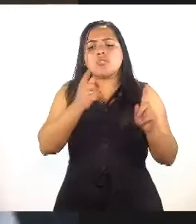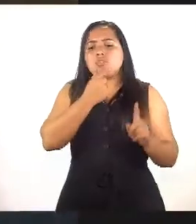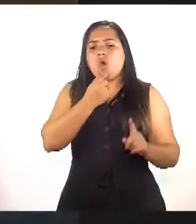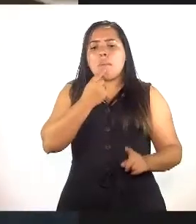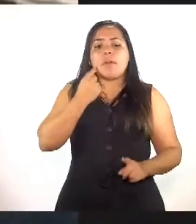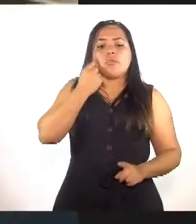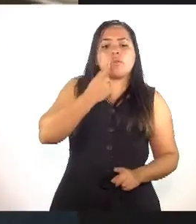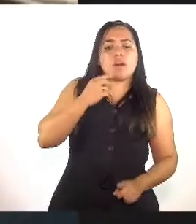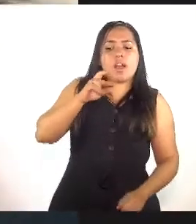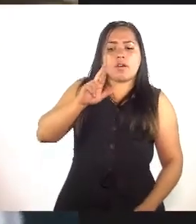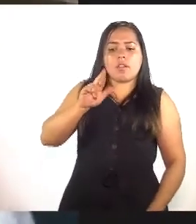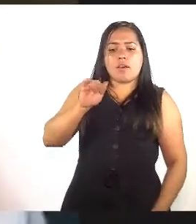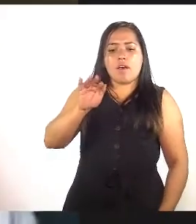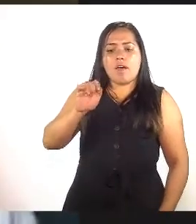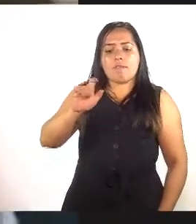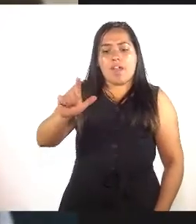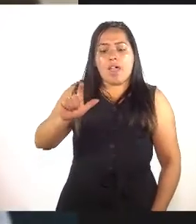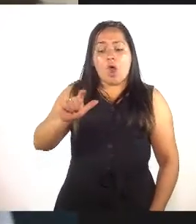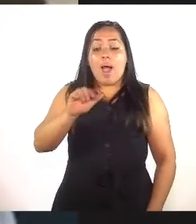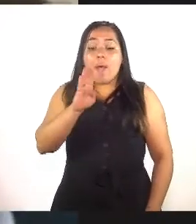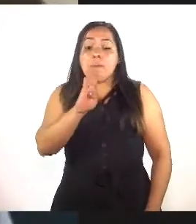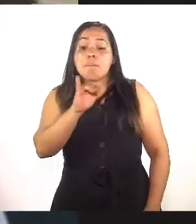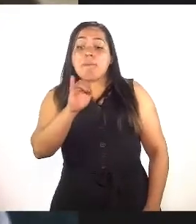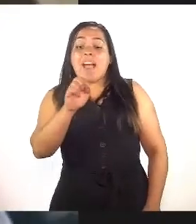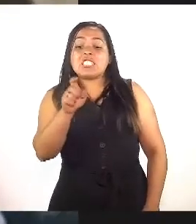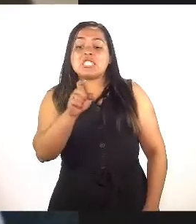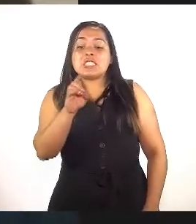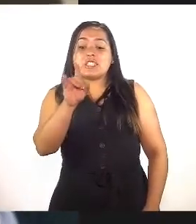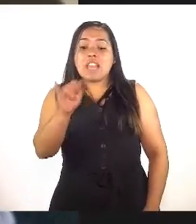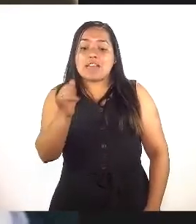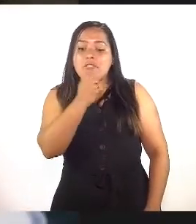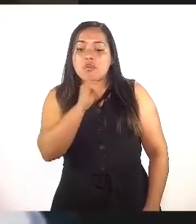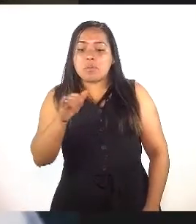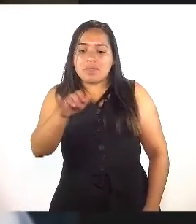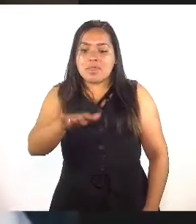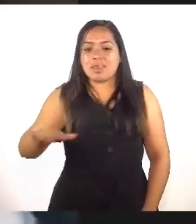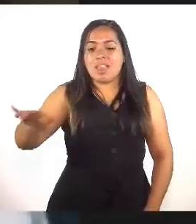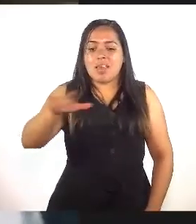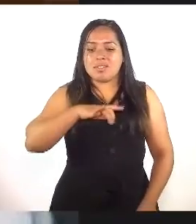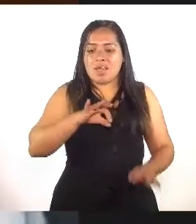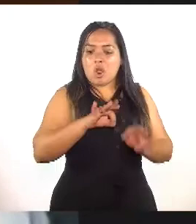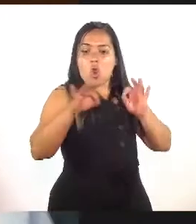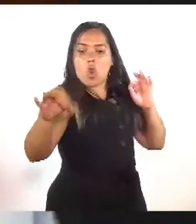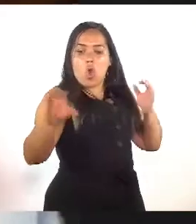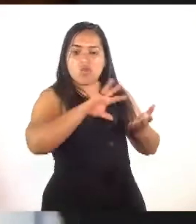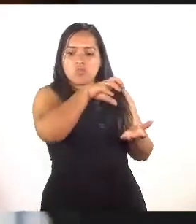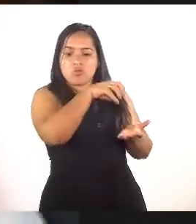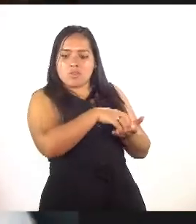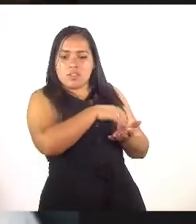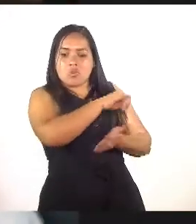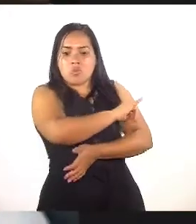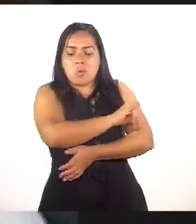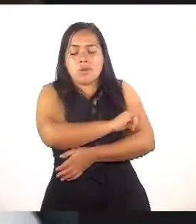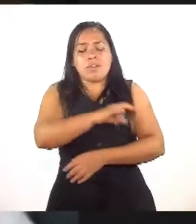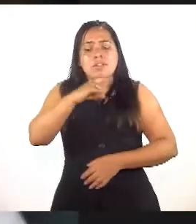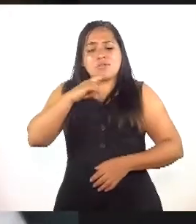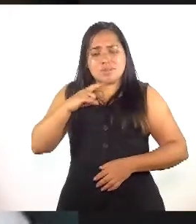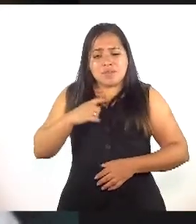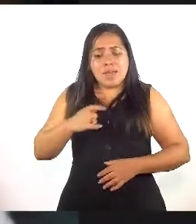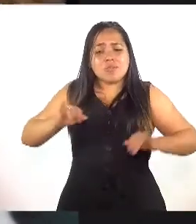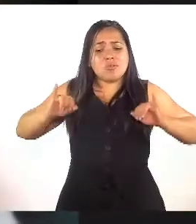Baixada Fluminense já não aguenta mais a questão do saneamento. Nós temos uma discussão da privatização da